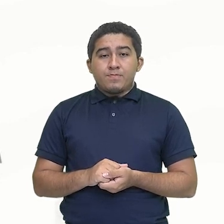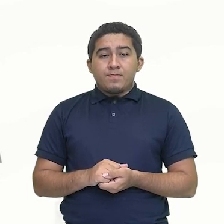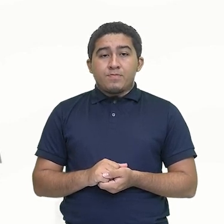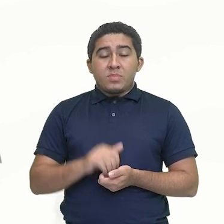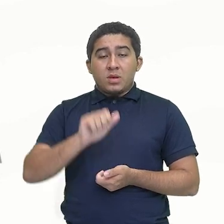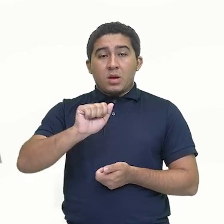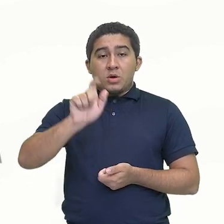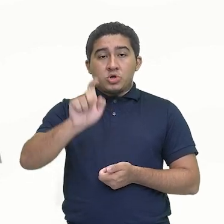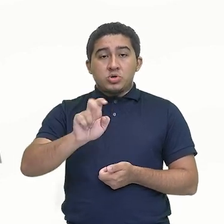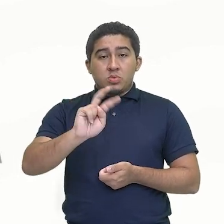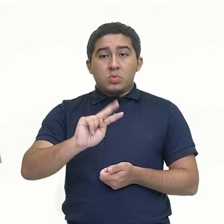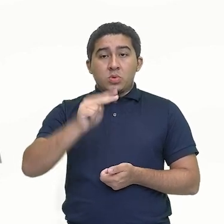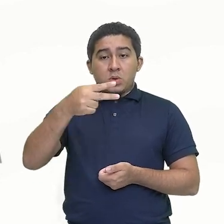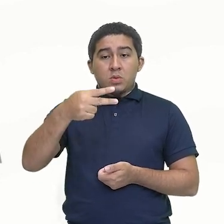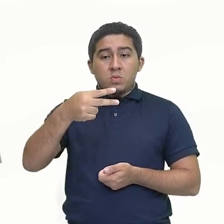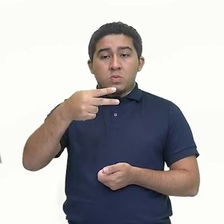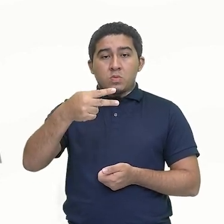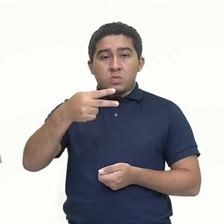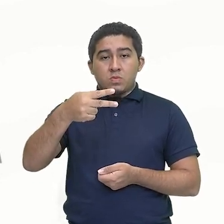Ax ao quadrado